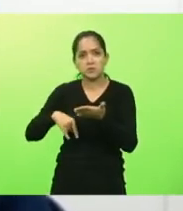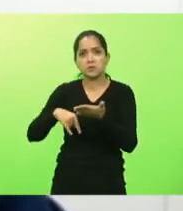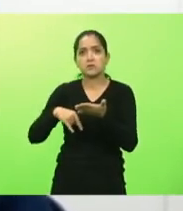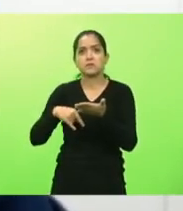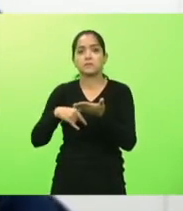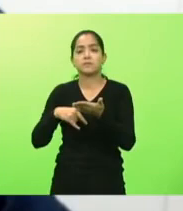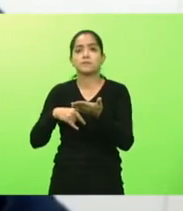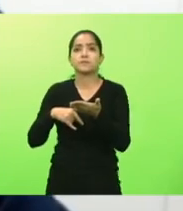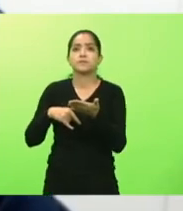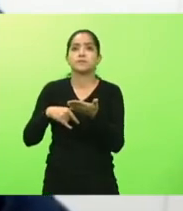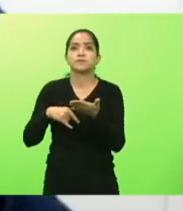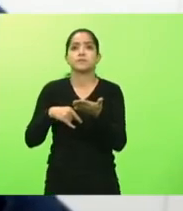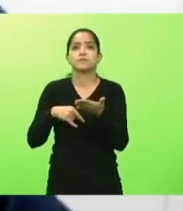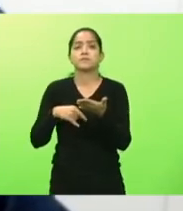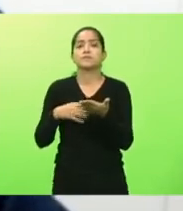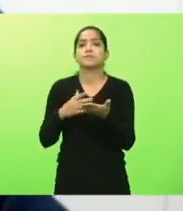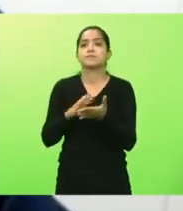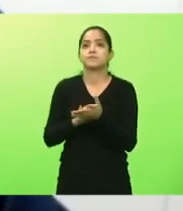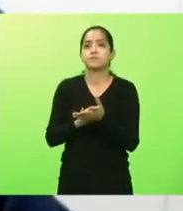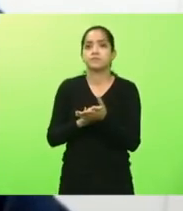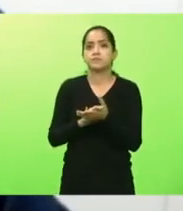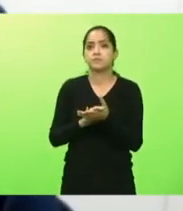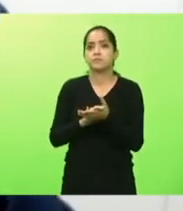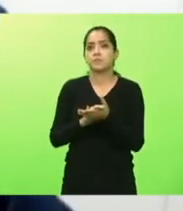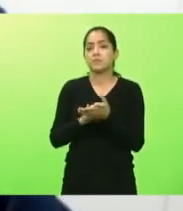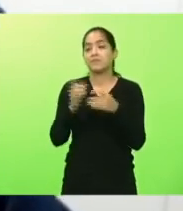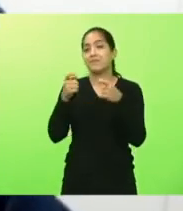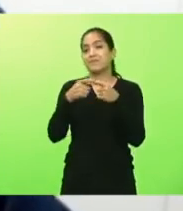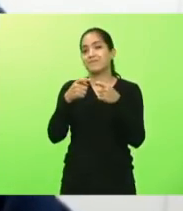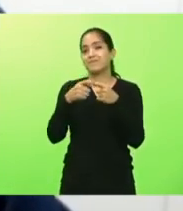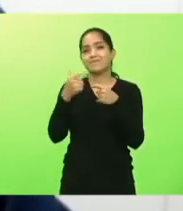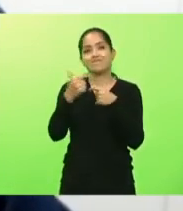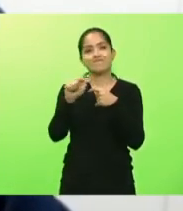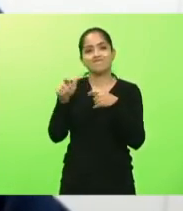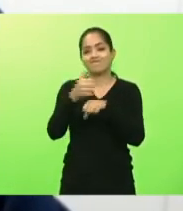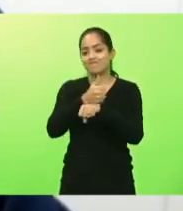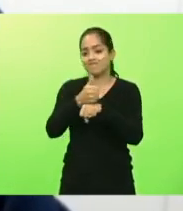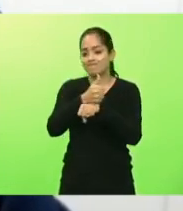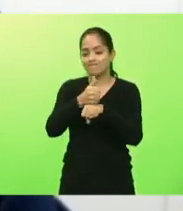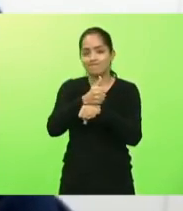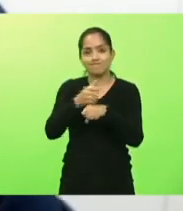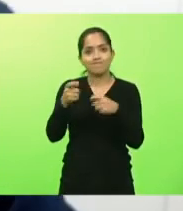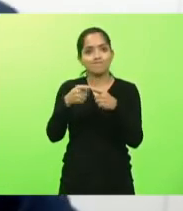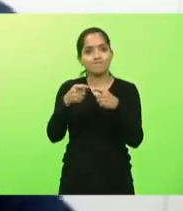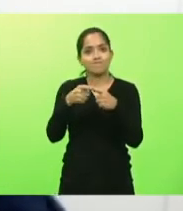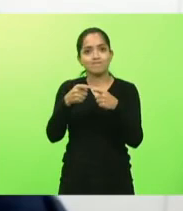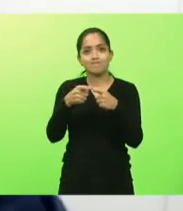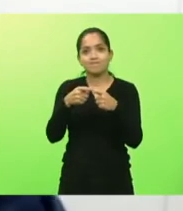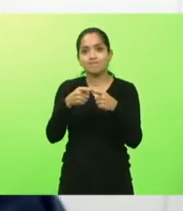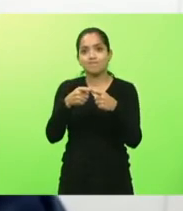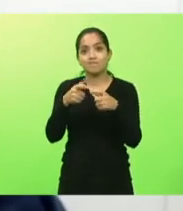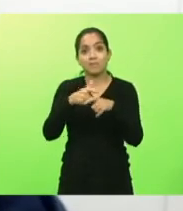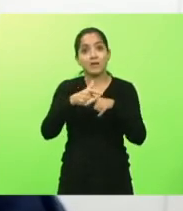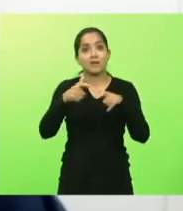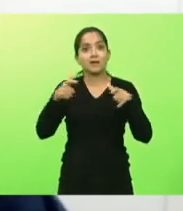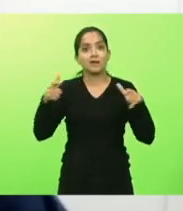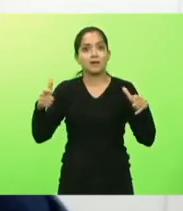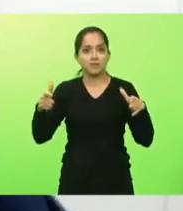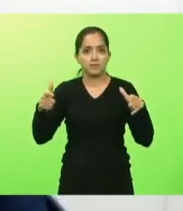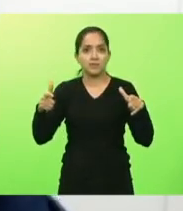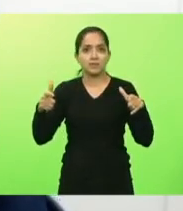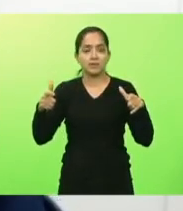campanha. Nós não estamos tendo médicos e profissionais suficientes para ampliar os nossos